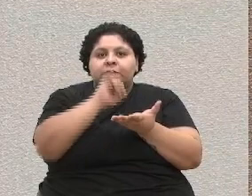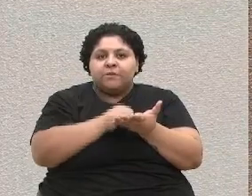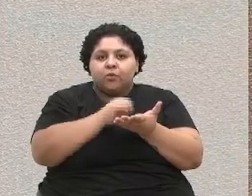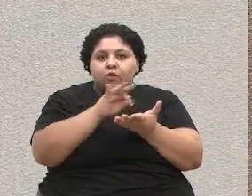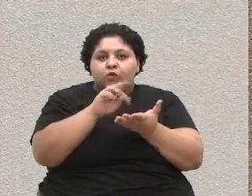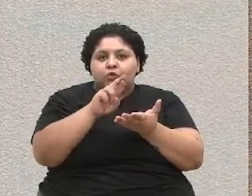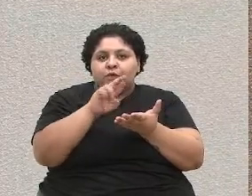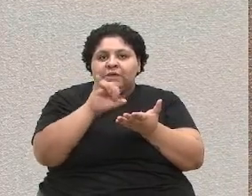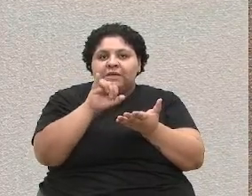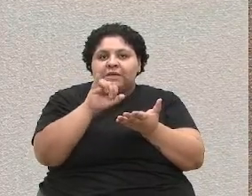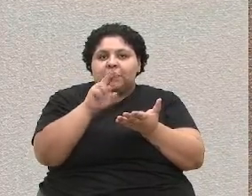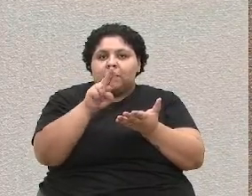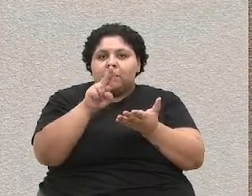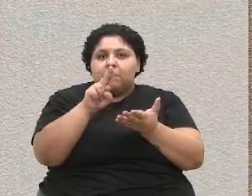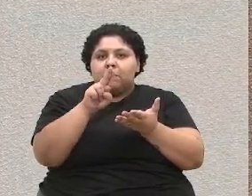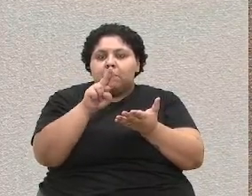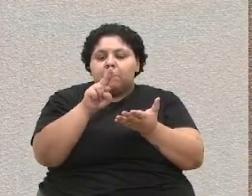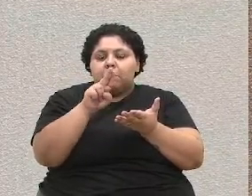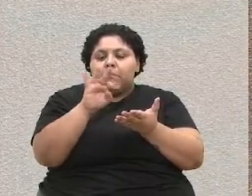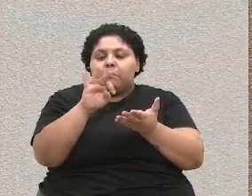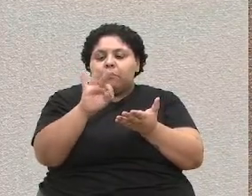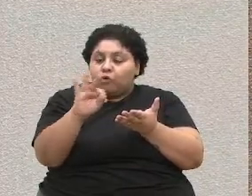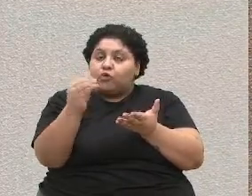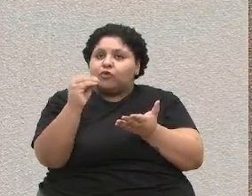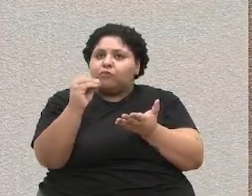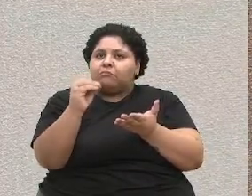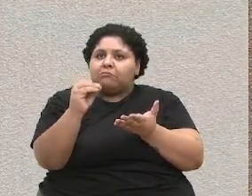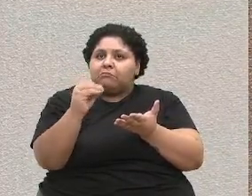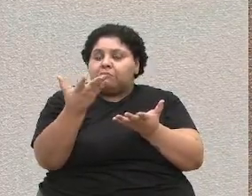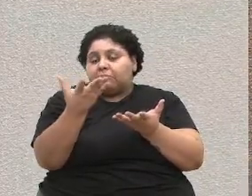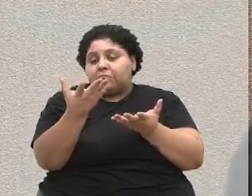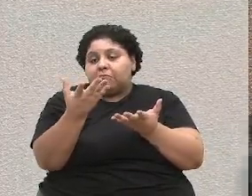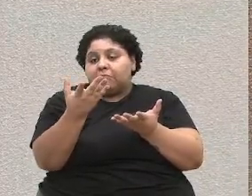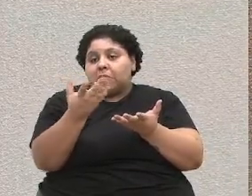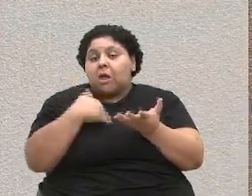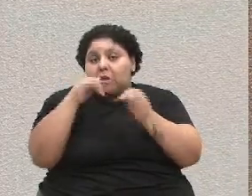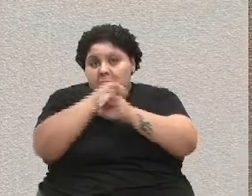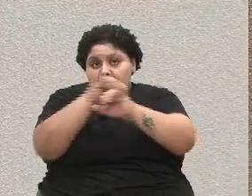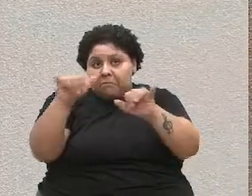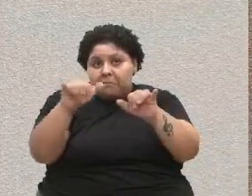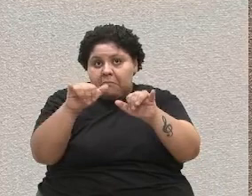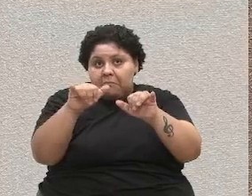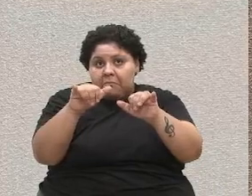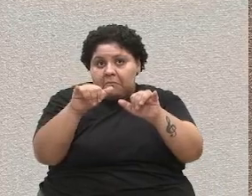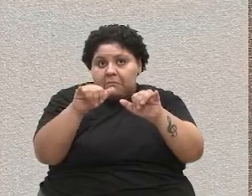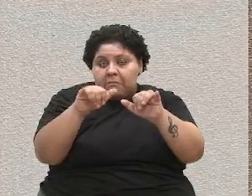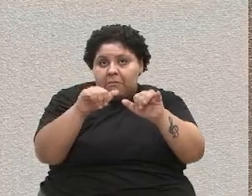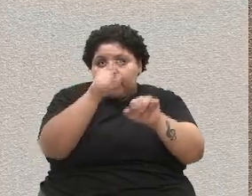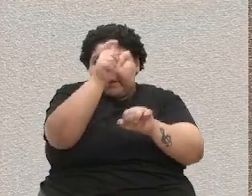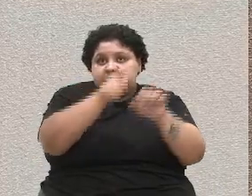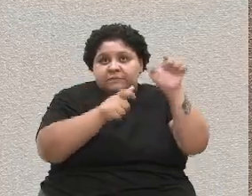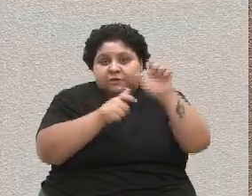especial. É uma forma de se defender. O meu recado é que a classe média